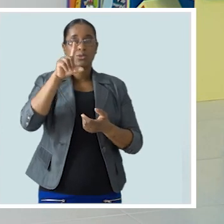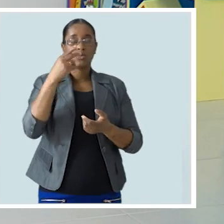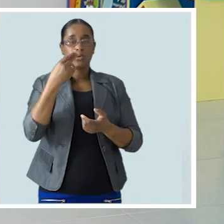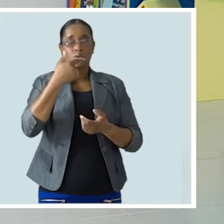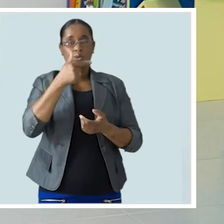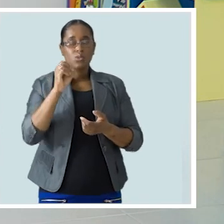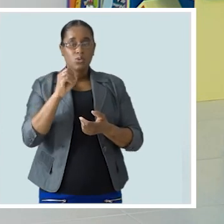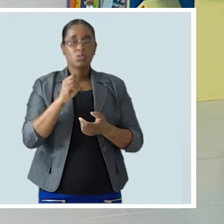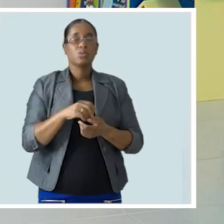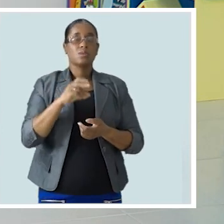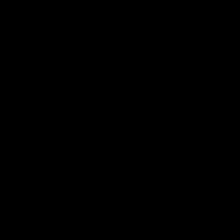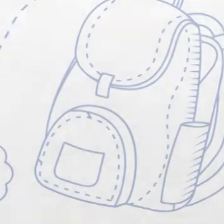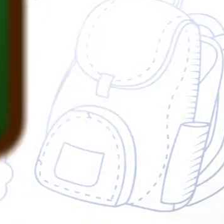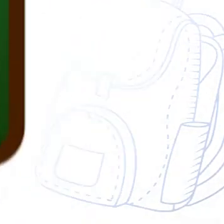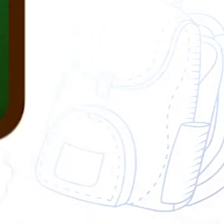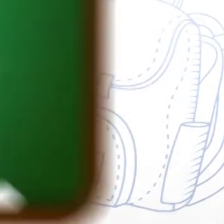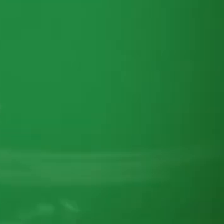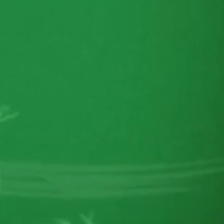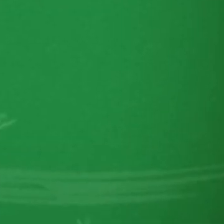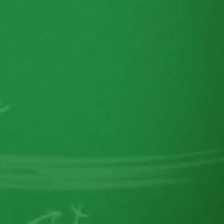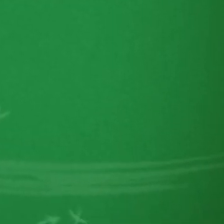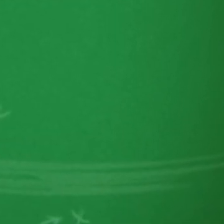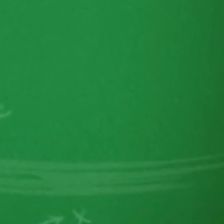analítico e sintético.